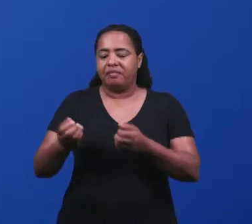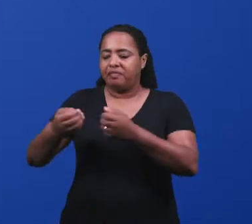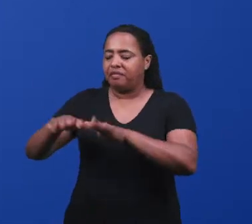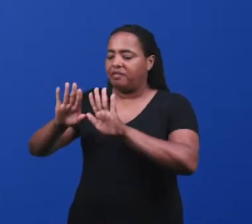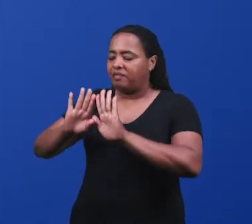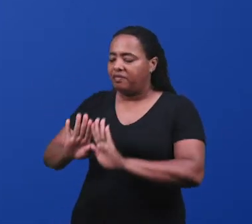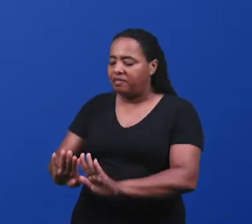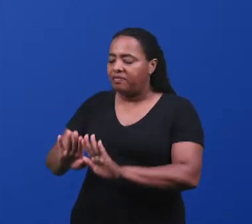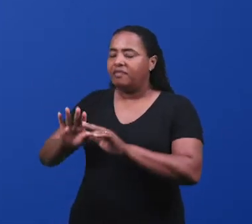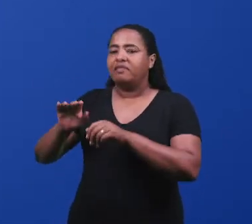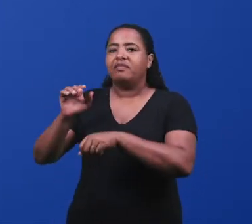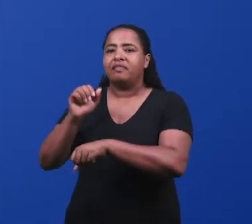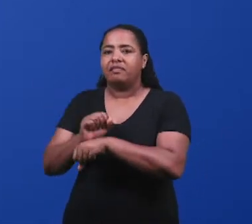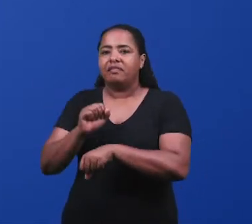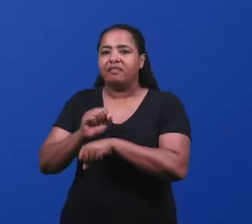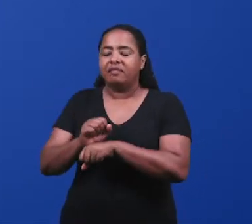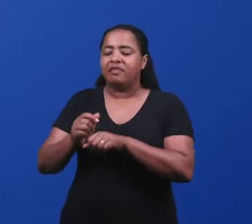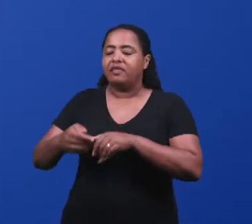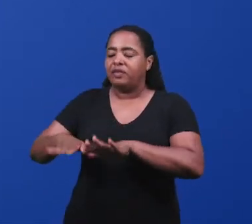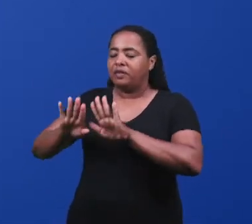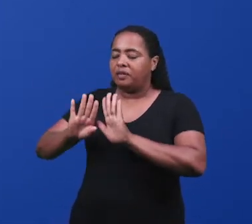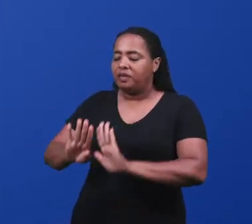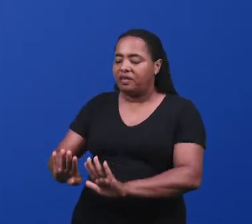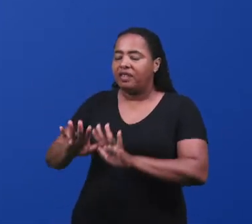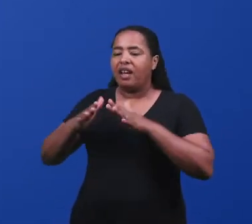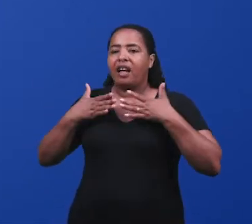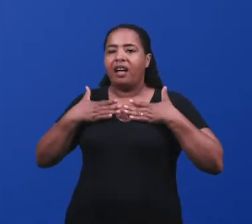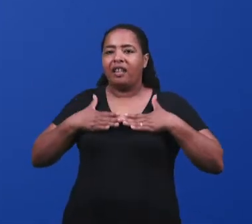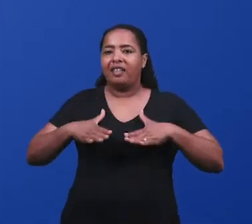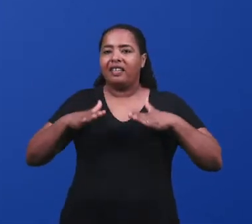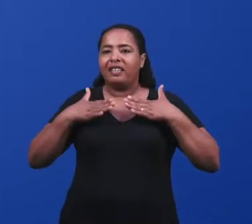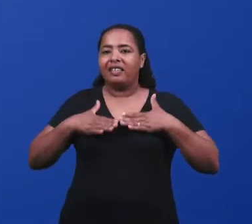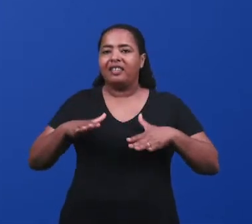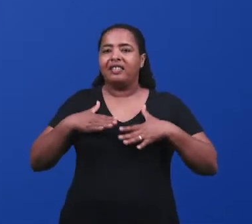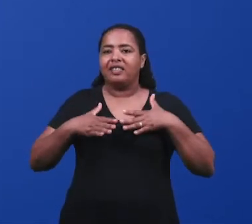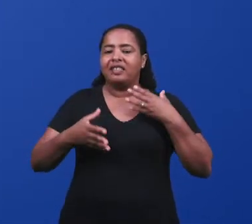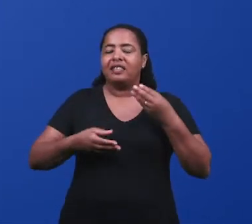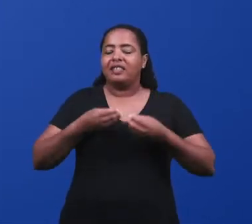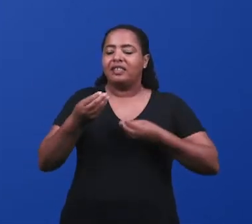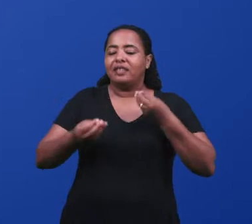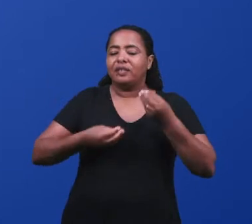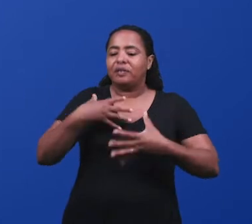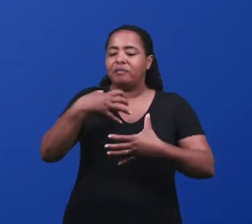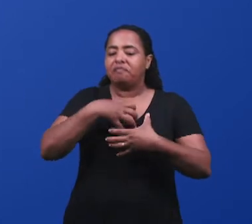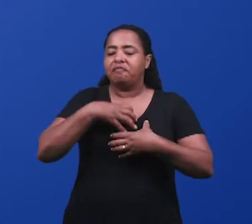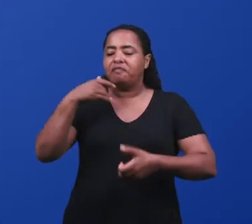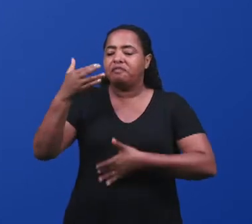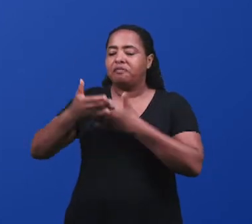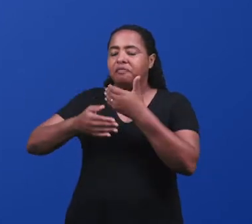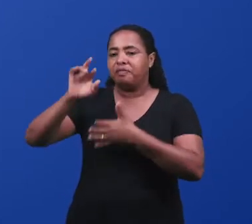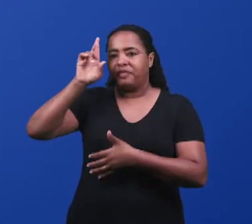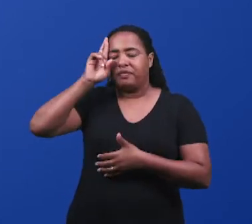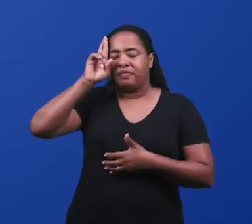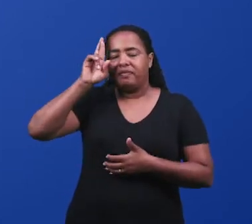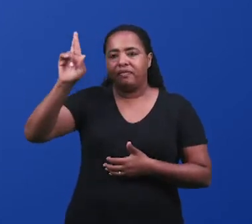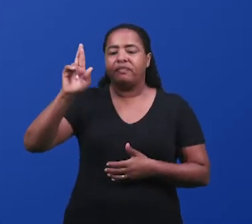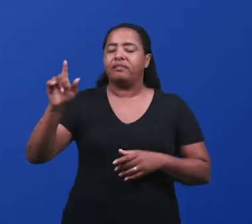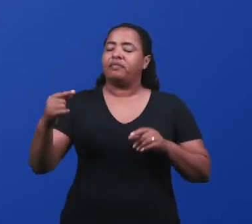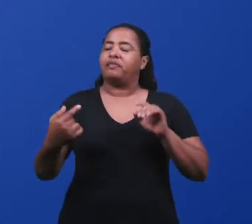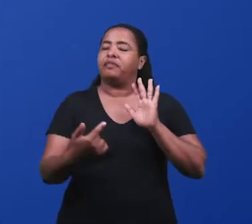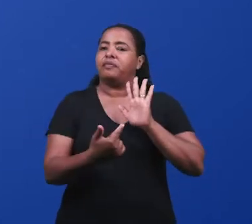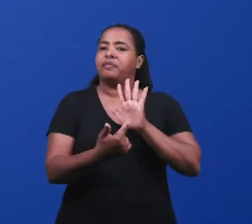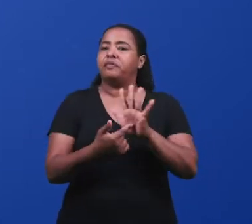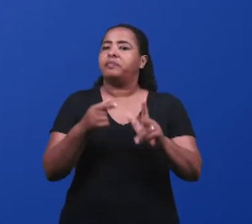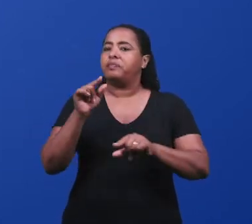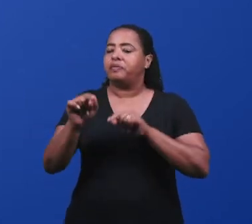"e pousaram ali" significa o descanso. Esse descanso nós encontramos na presença do Senhor Jesus. Aqui